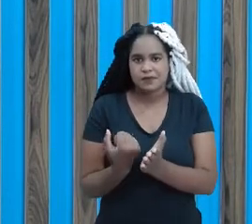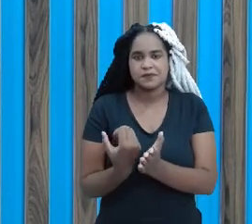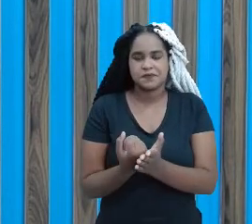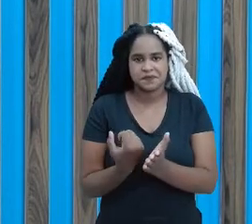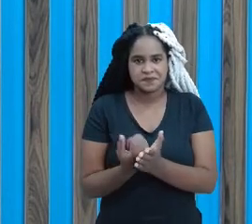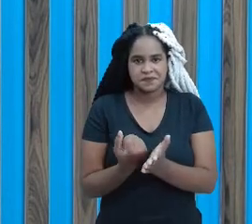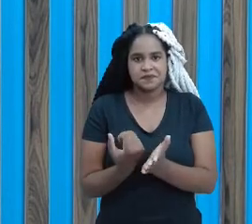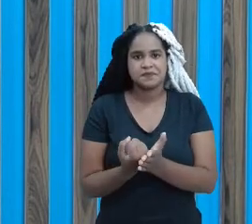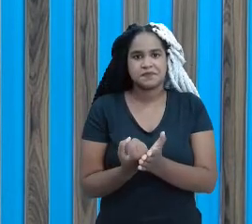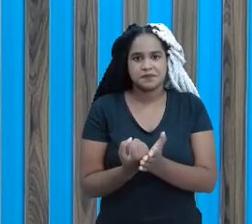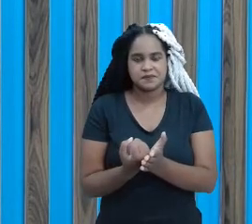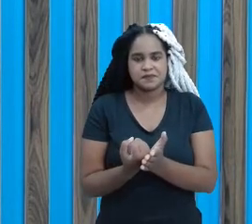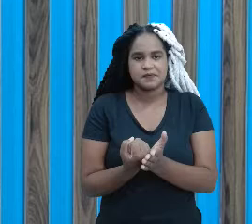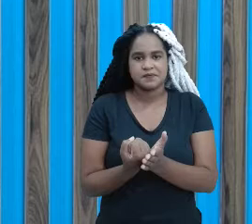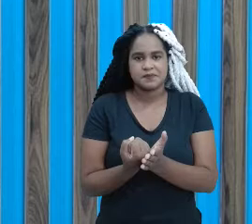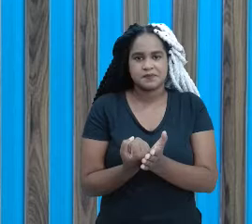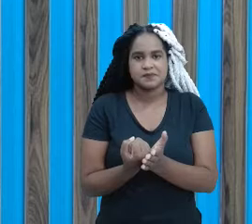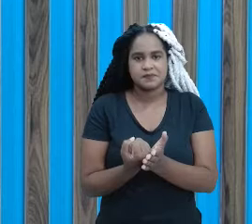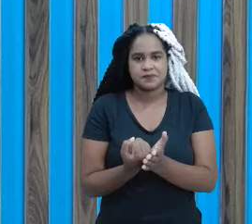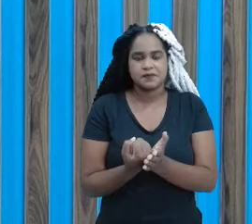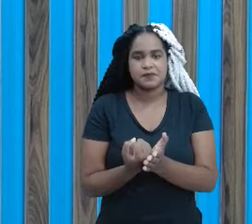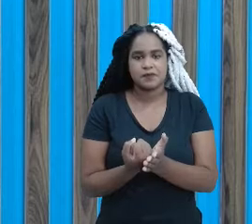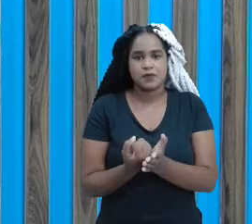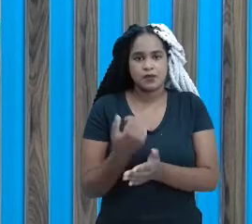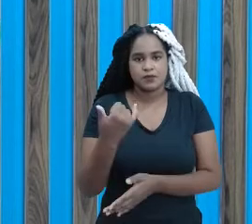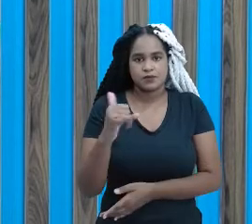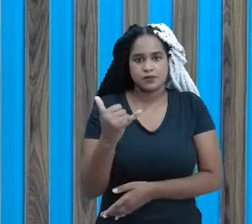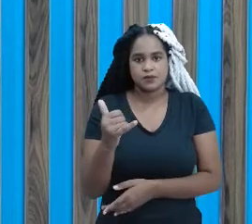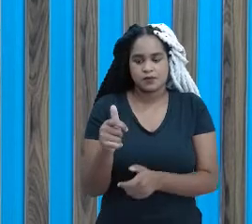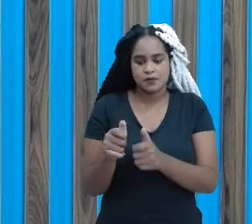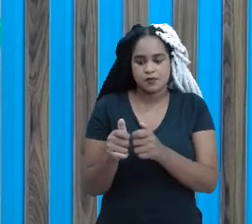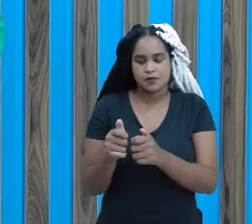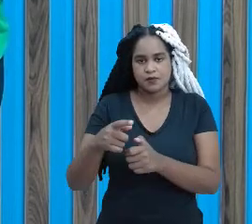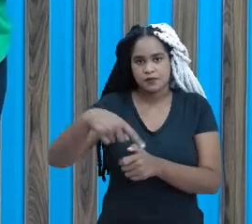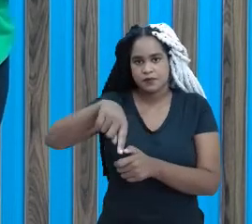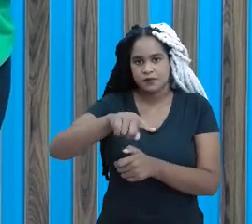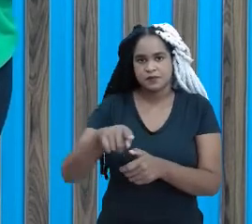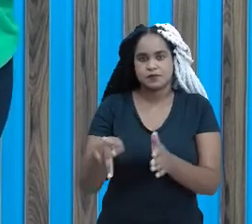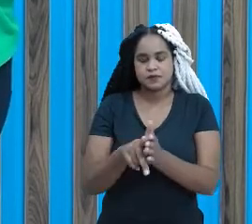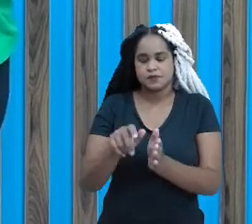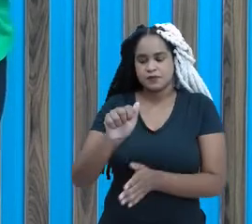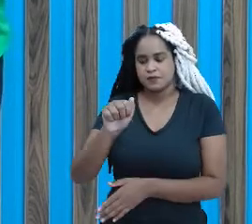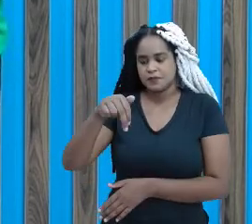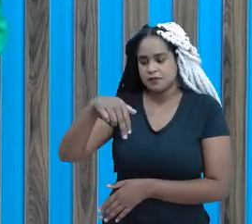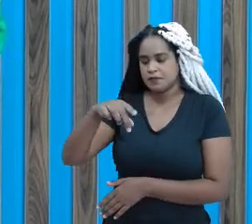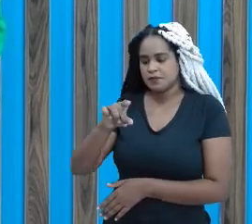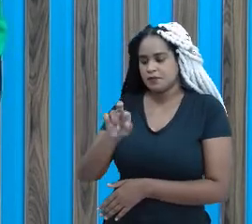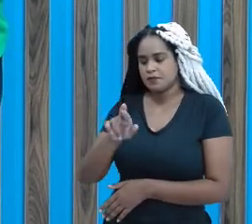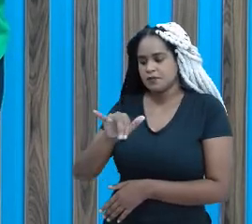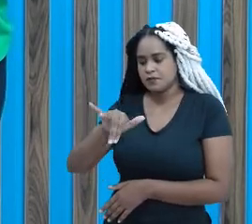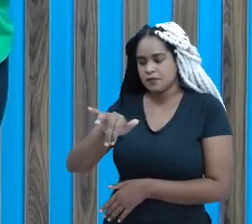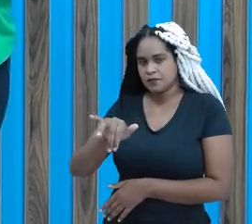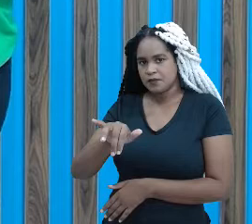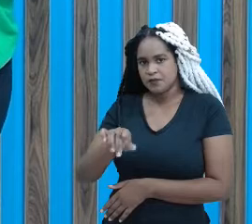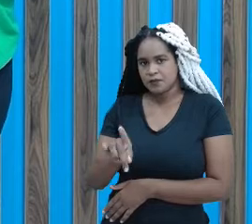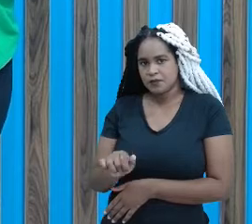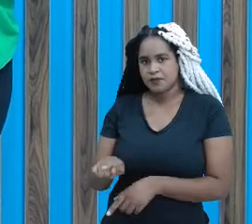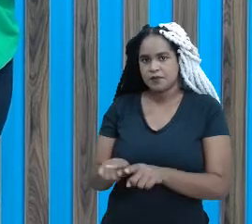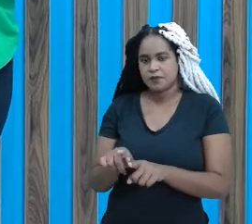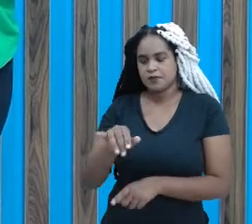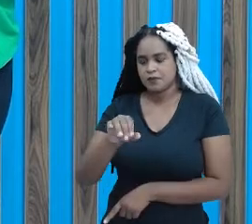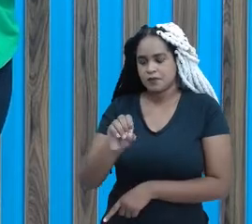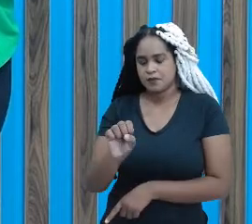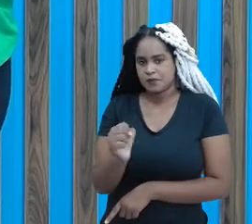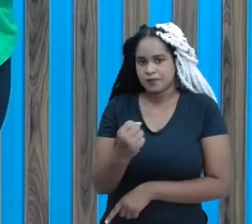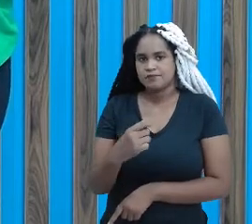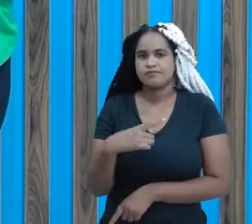né? Na Play Store, né? Para Android e iOS também tem lá, tá